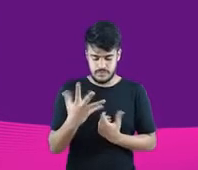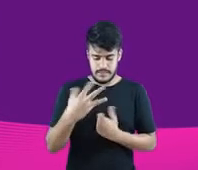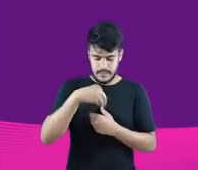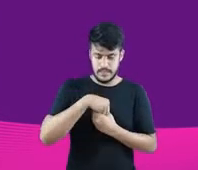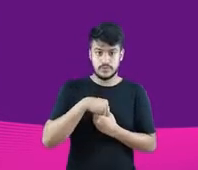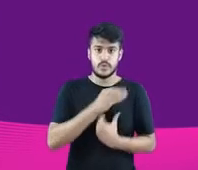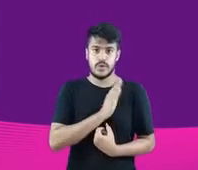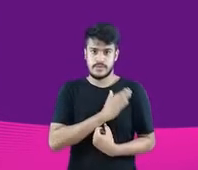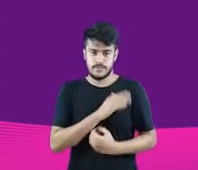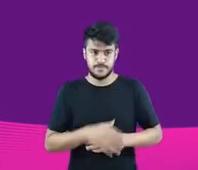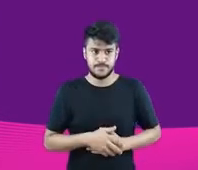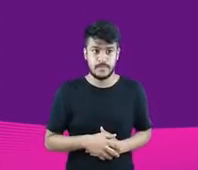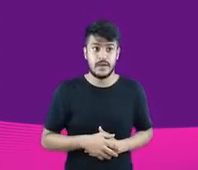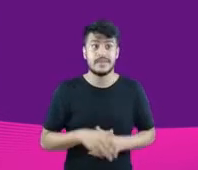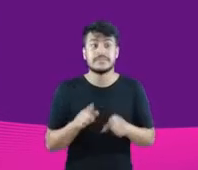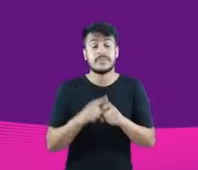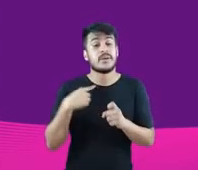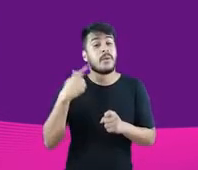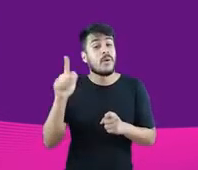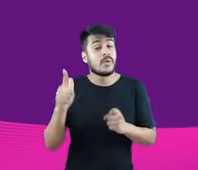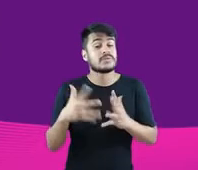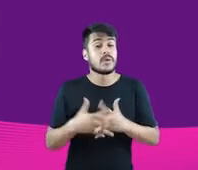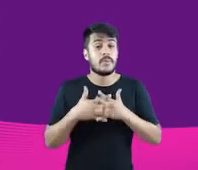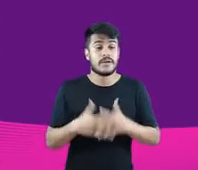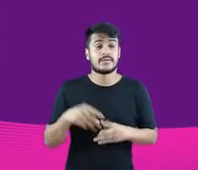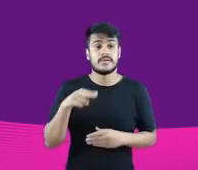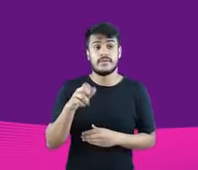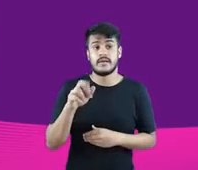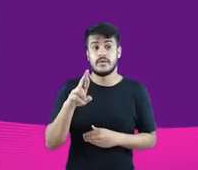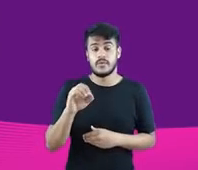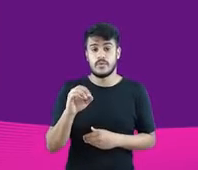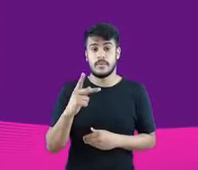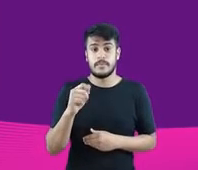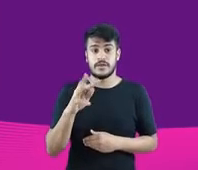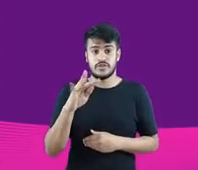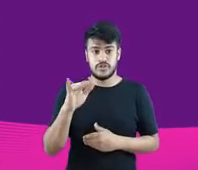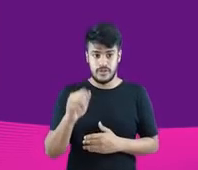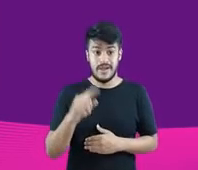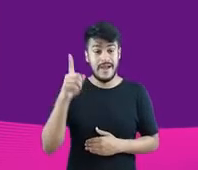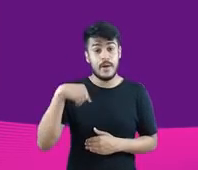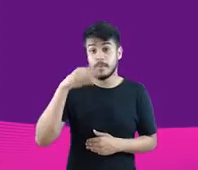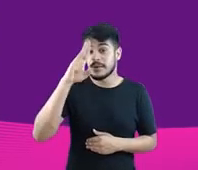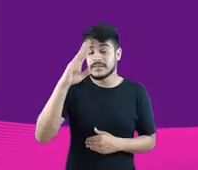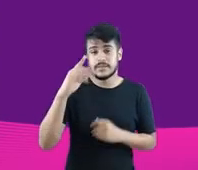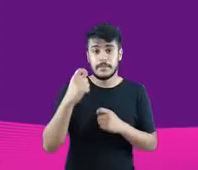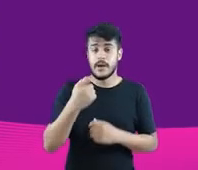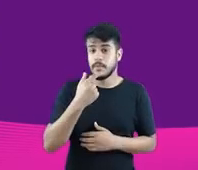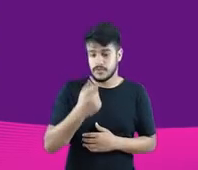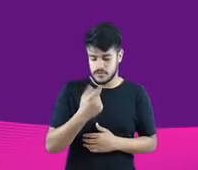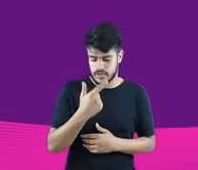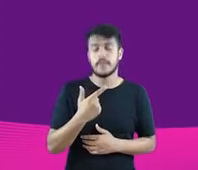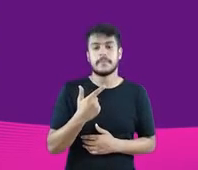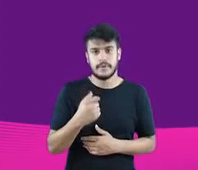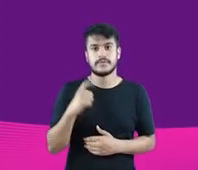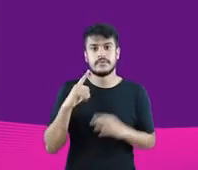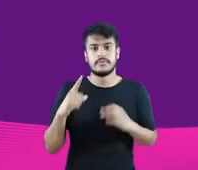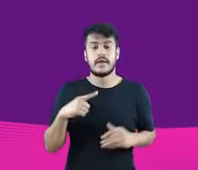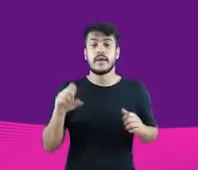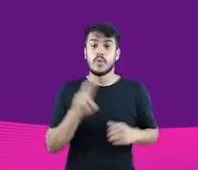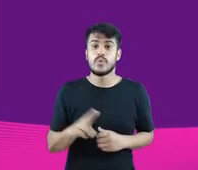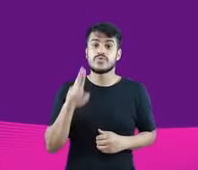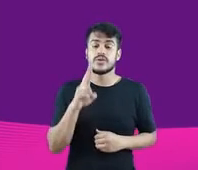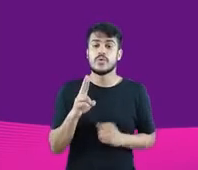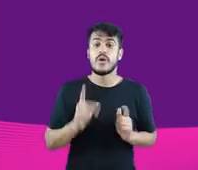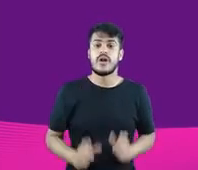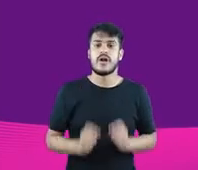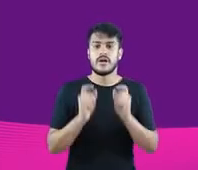complicação sistêmica importante é a neuropatia. A neuropatia, o principal medicamento usado no câncer de mama são os